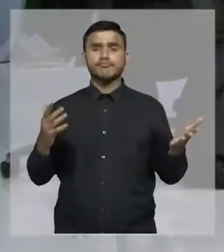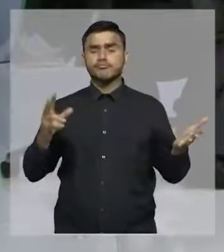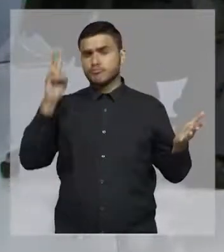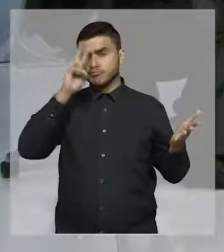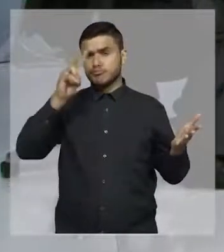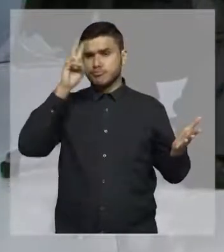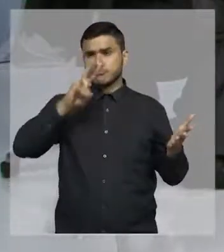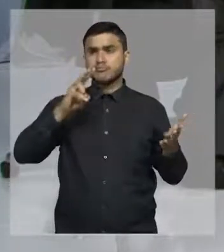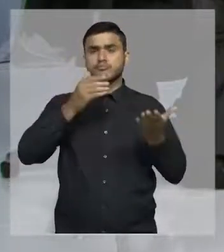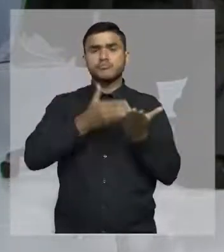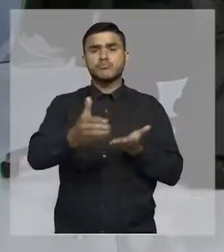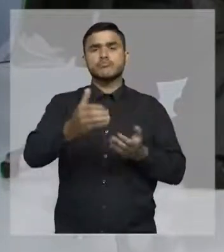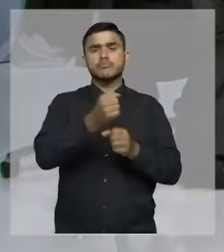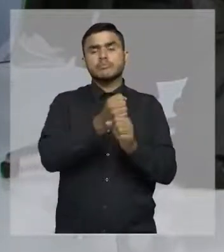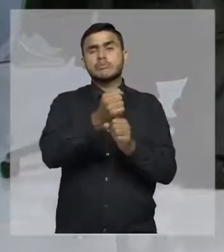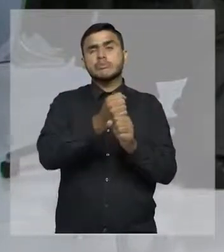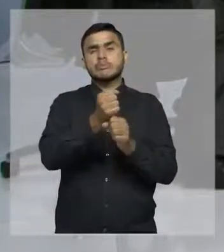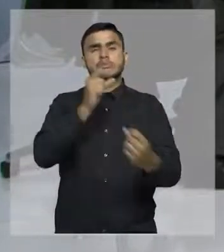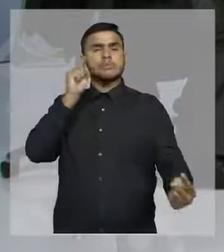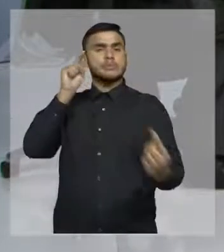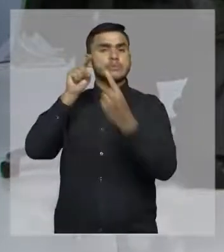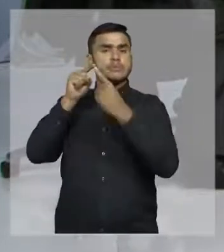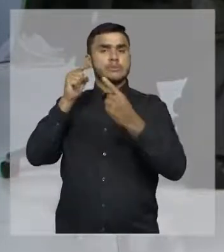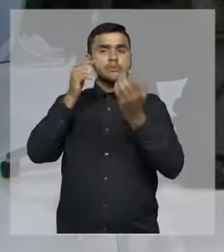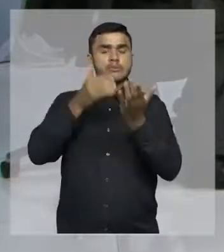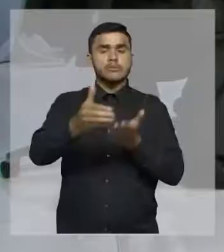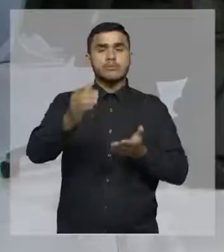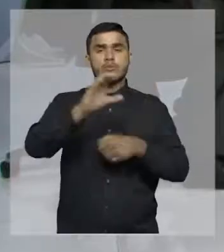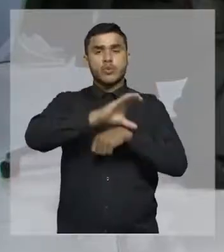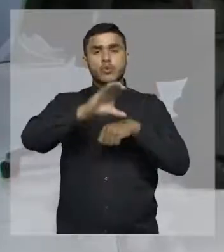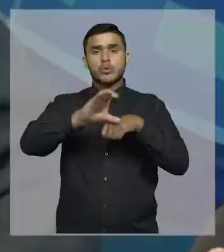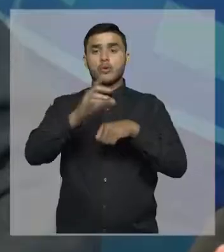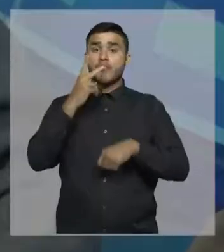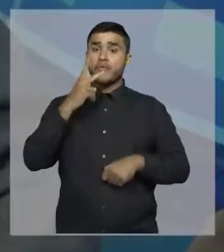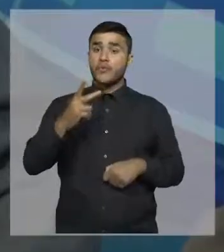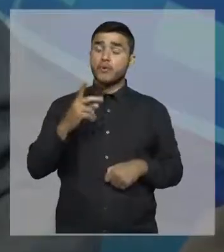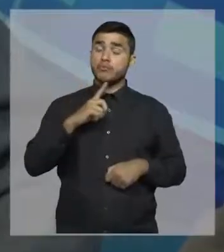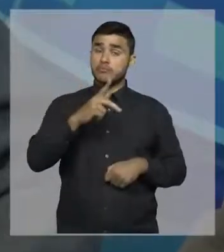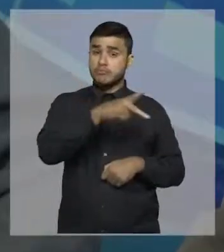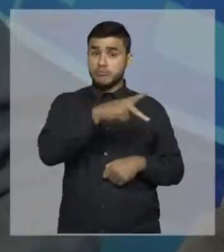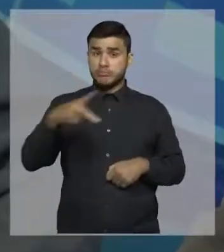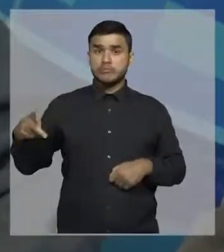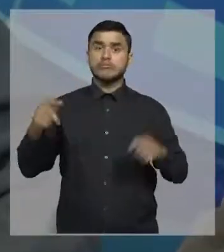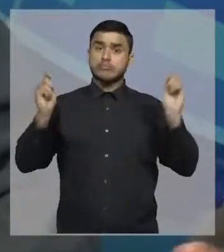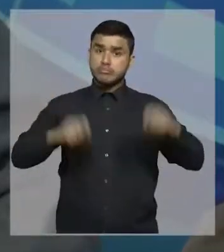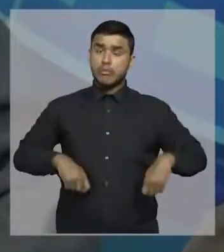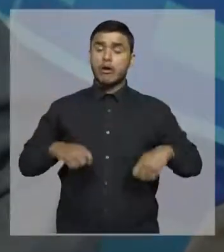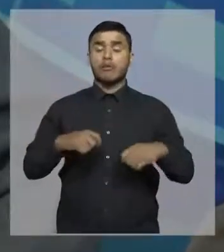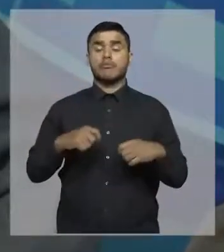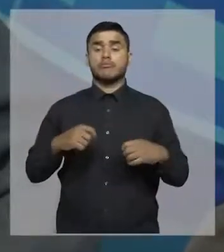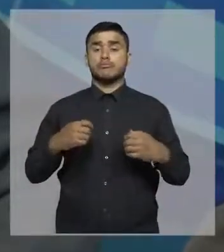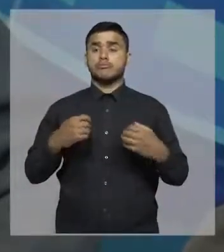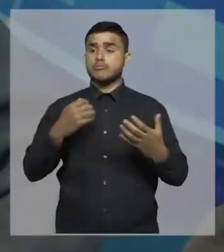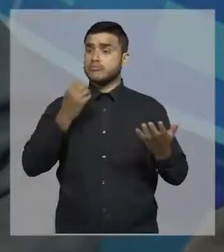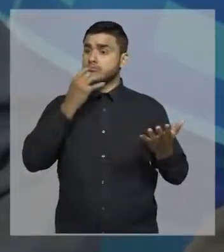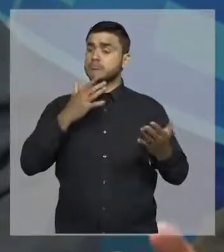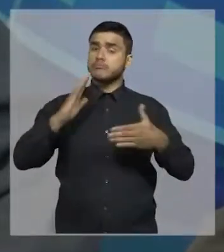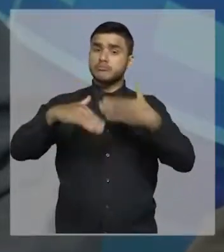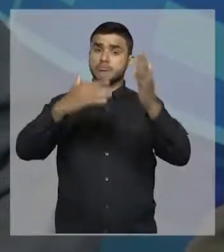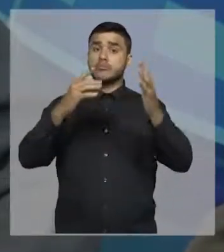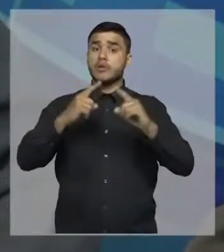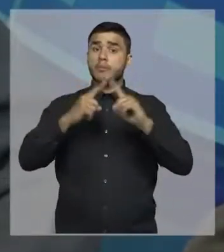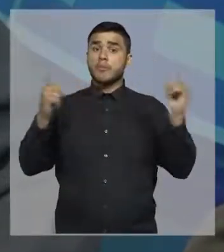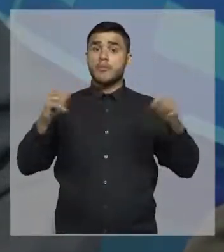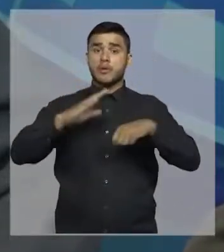Delfim dizia que nós poderíamos ter um presidencialismo ou um parlamentarismo bem-sucedido. Não poderíamos ter um